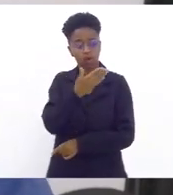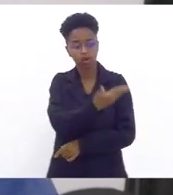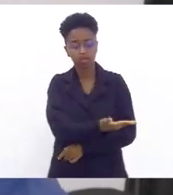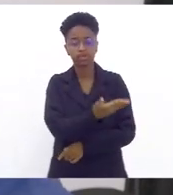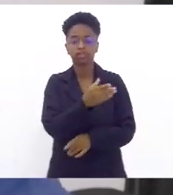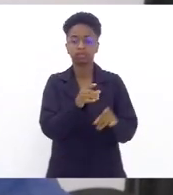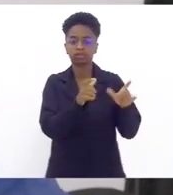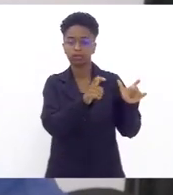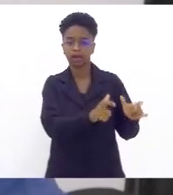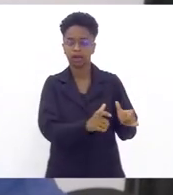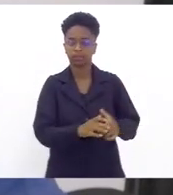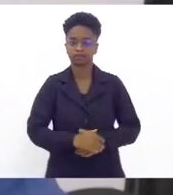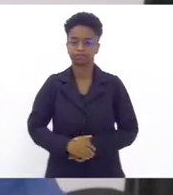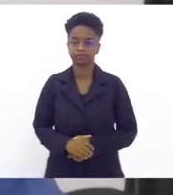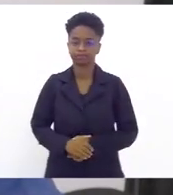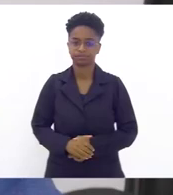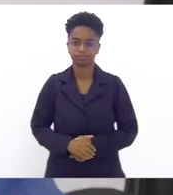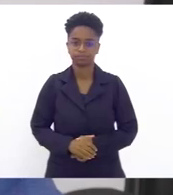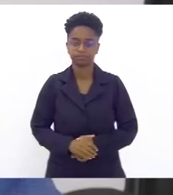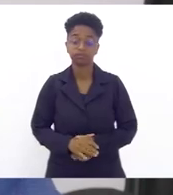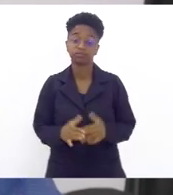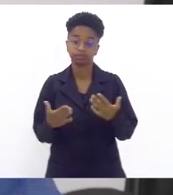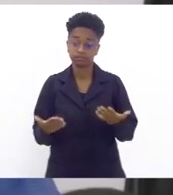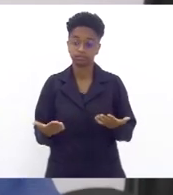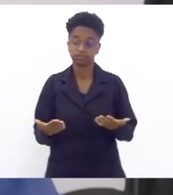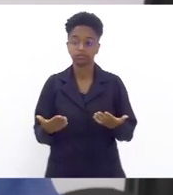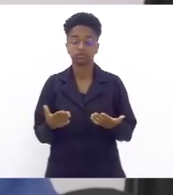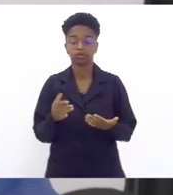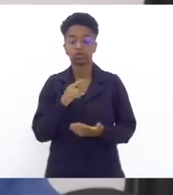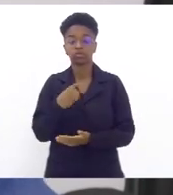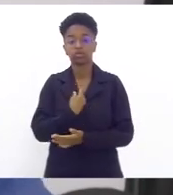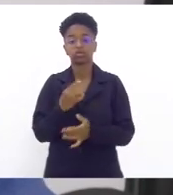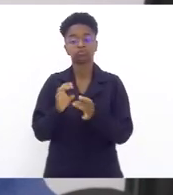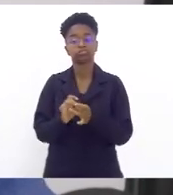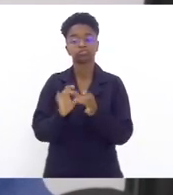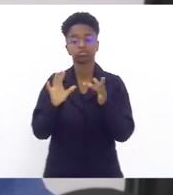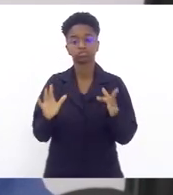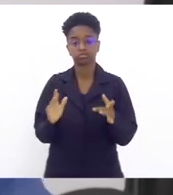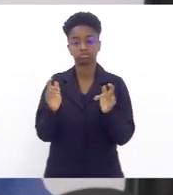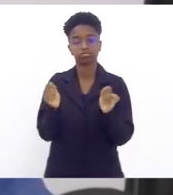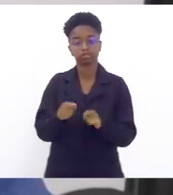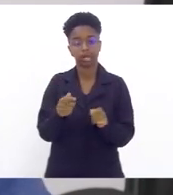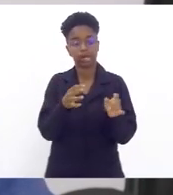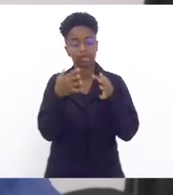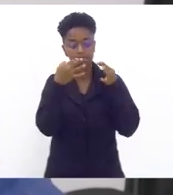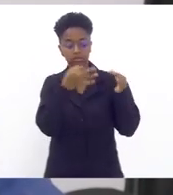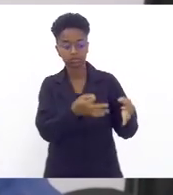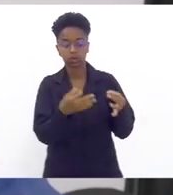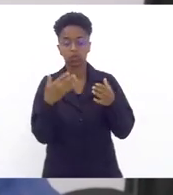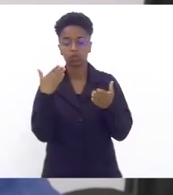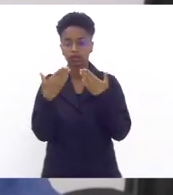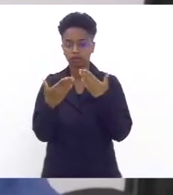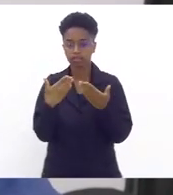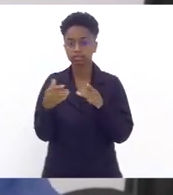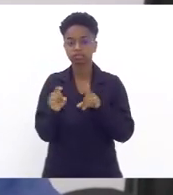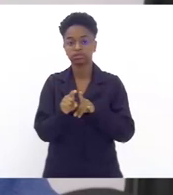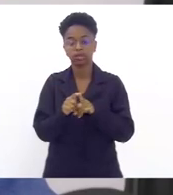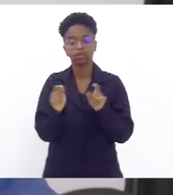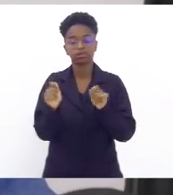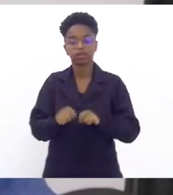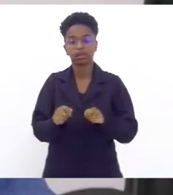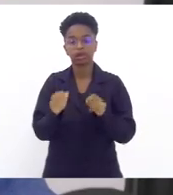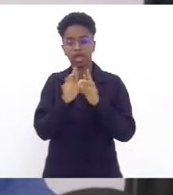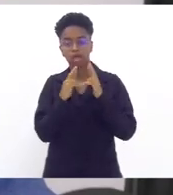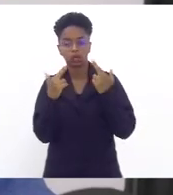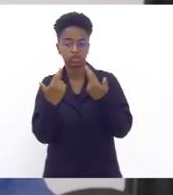do prédio então é coloco à disposição para essa escuta para essa conversa para a gente poder realizar